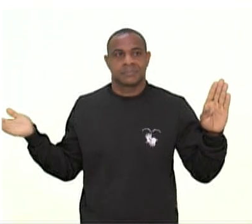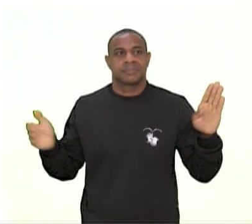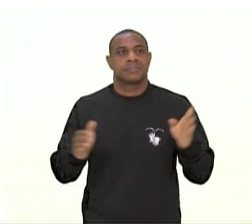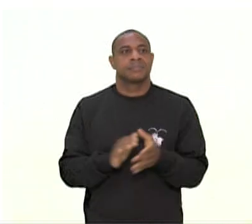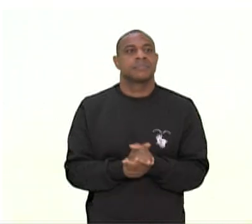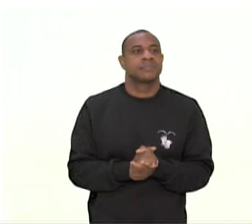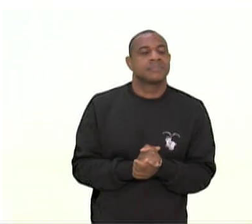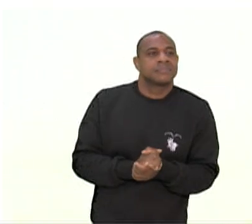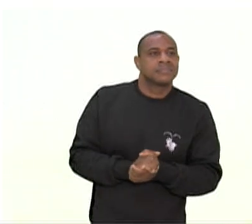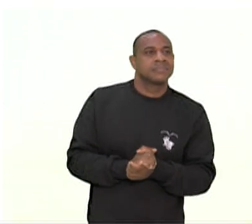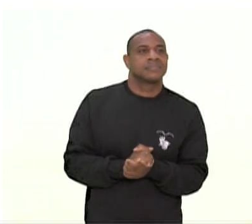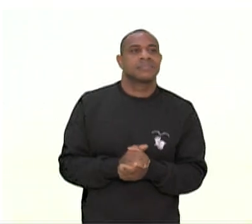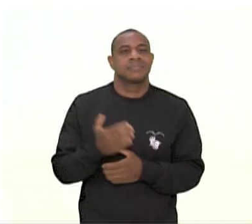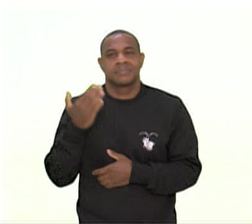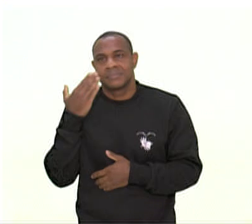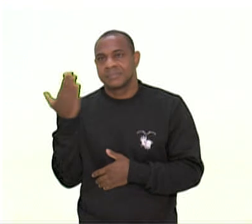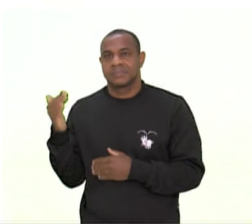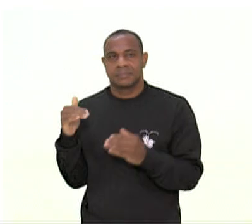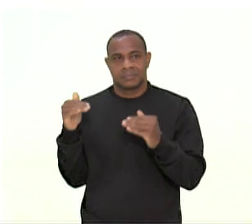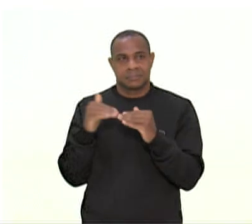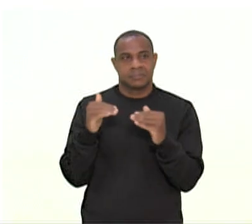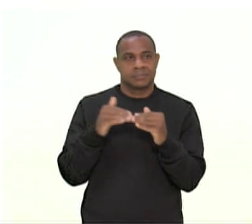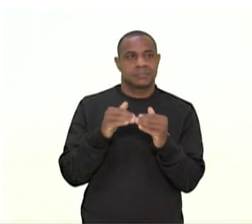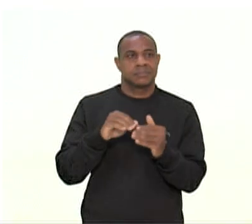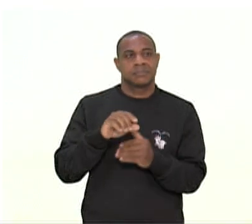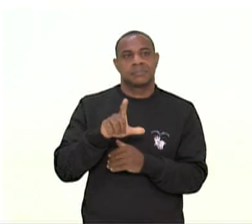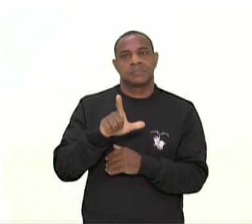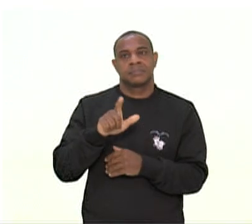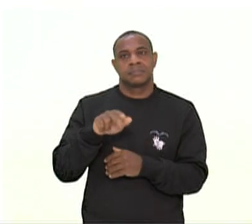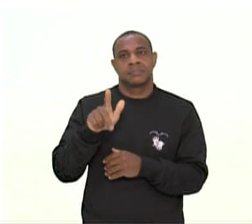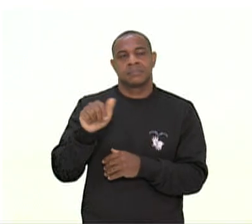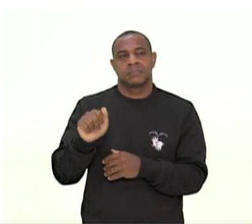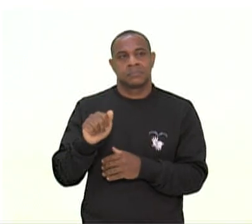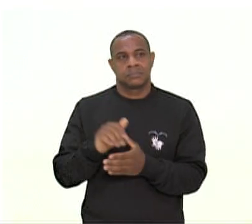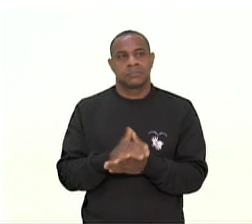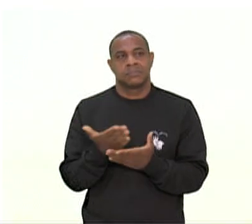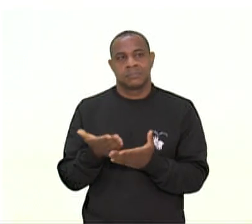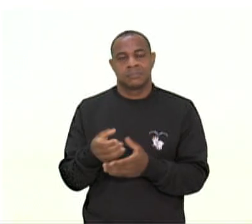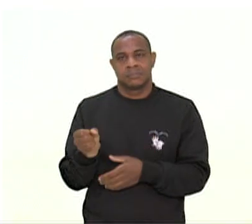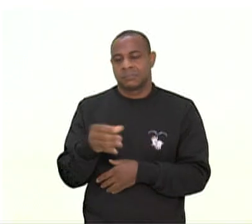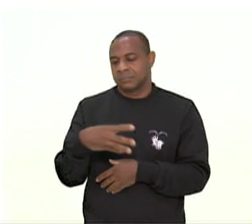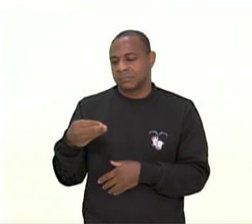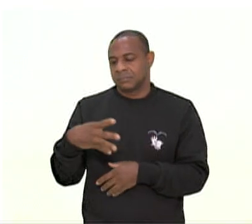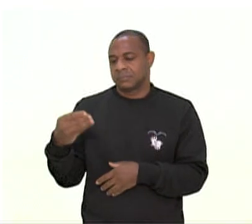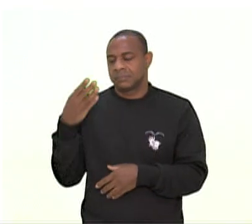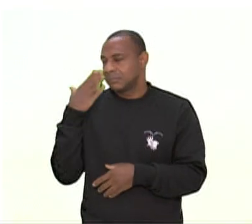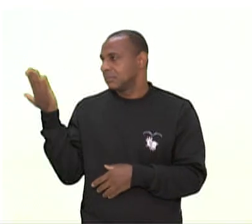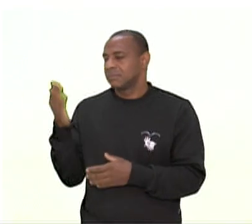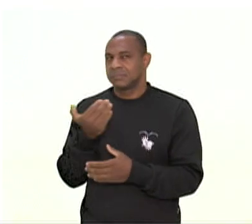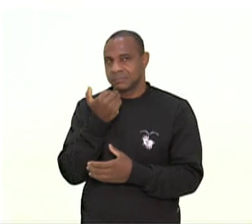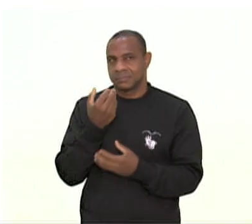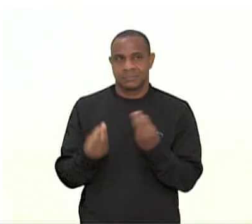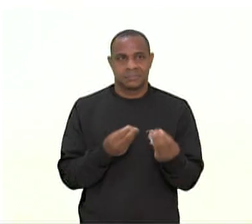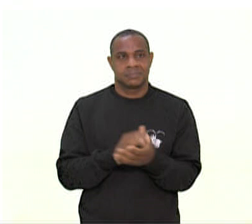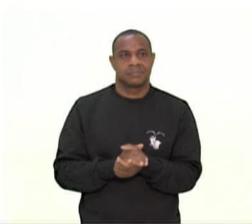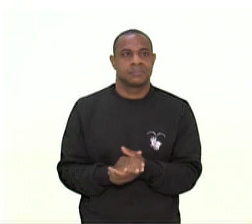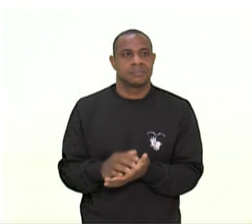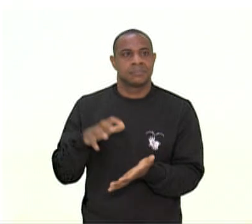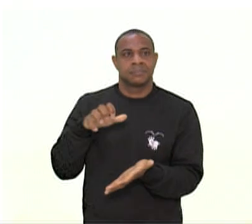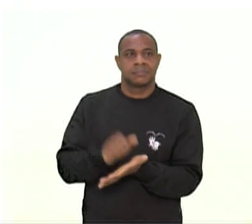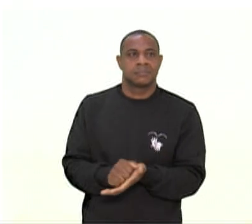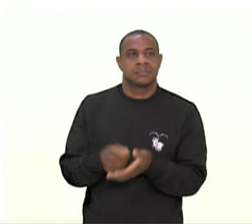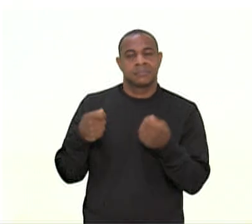Polvilula fresca, porque ele está combinando com a palavra lula, que é feminino, então é por aproximação. E para a matrícula